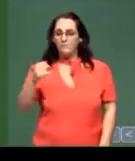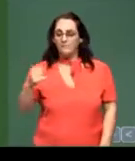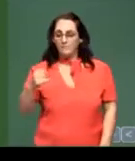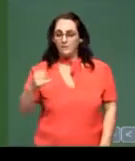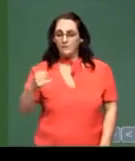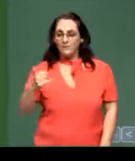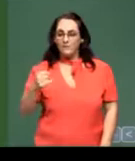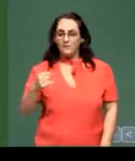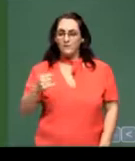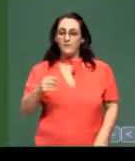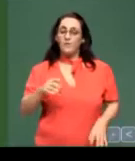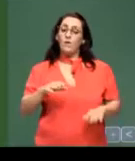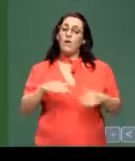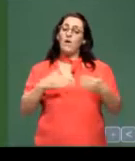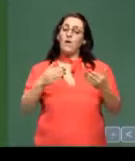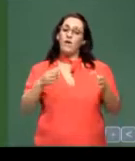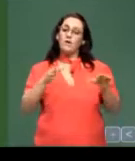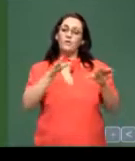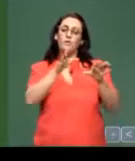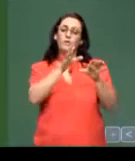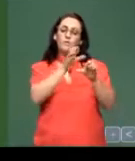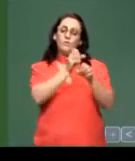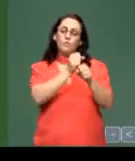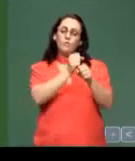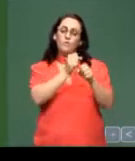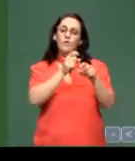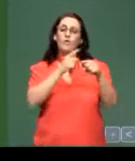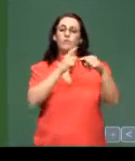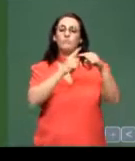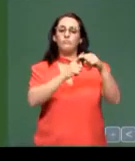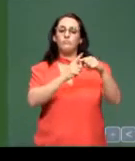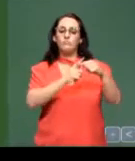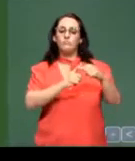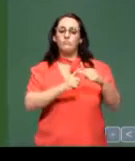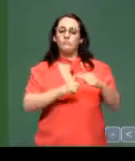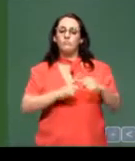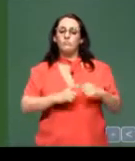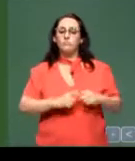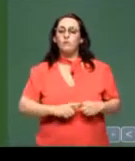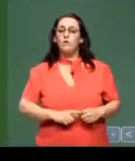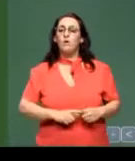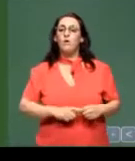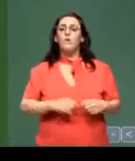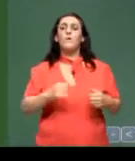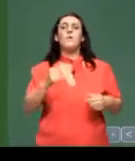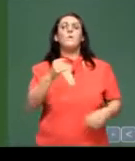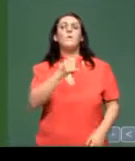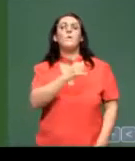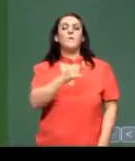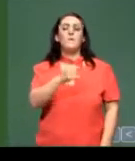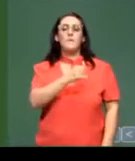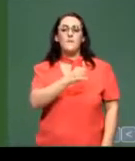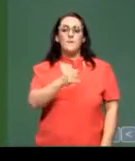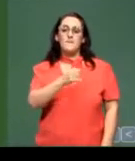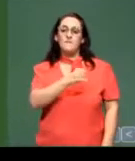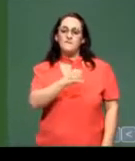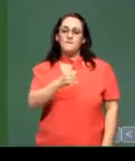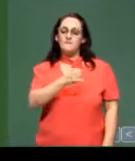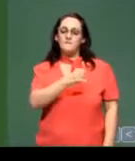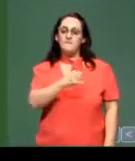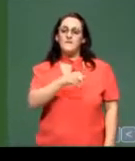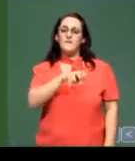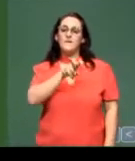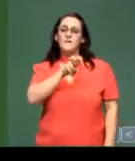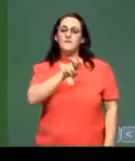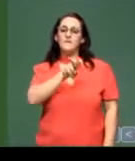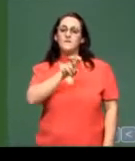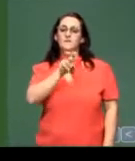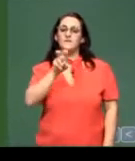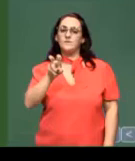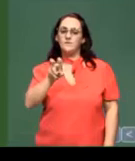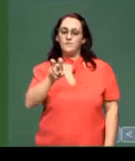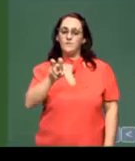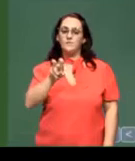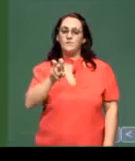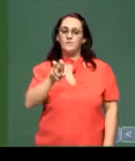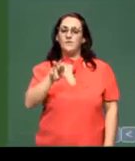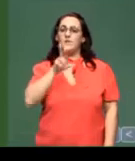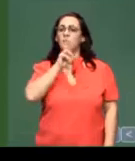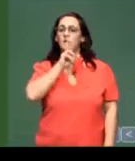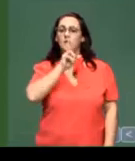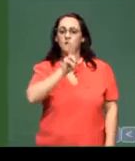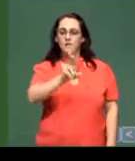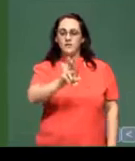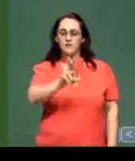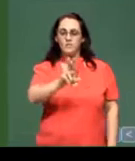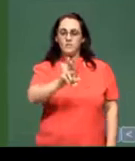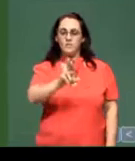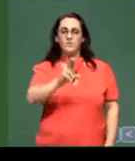8, menos 48, com menos 6, menos 54, com menos 1, menos 55. Resposta